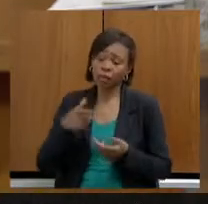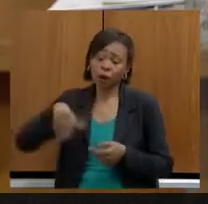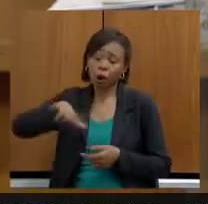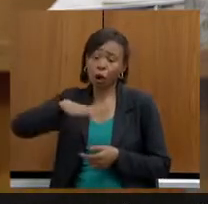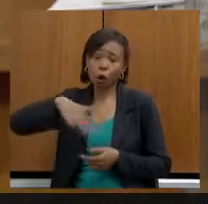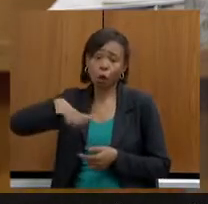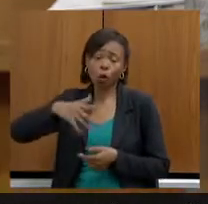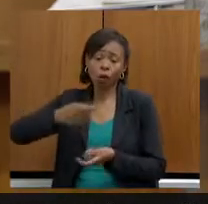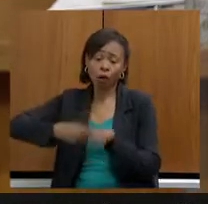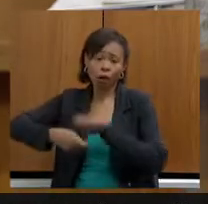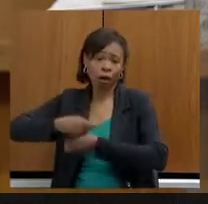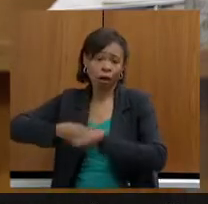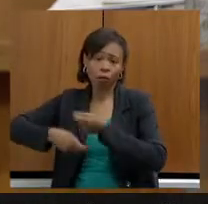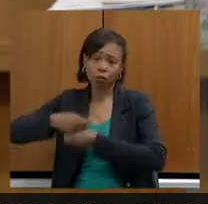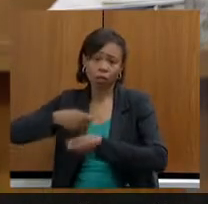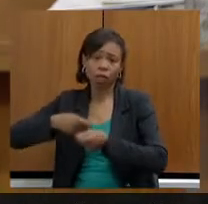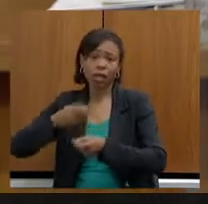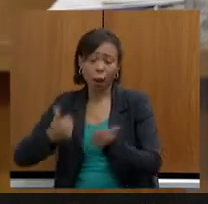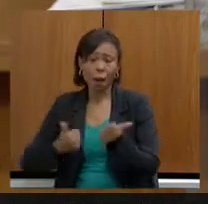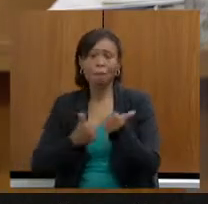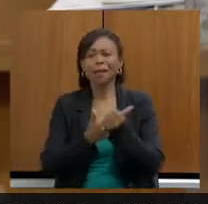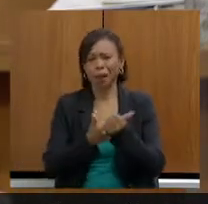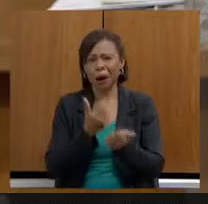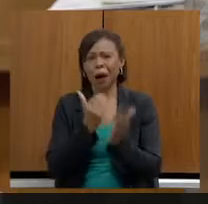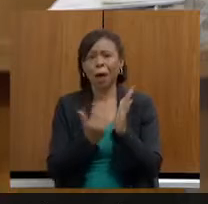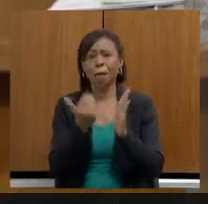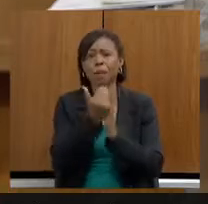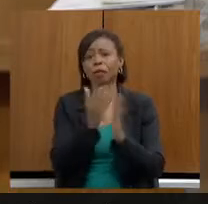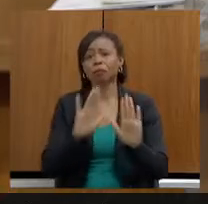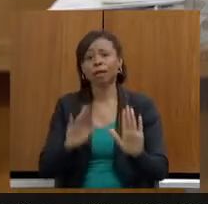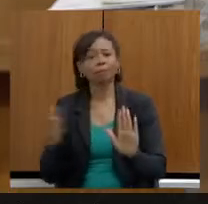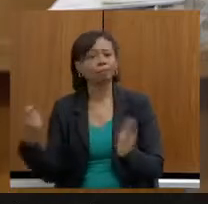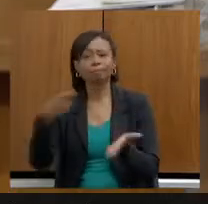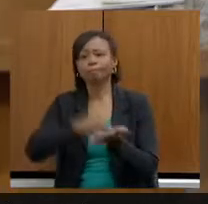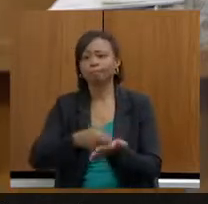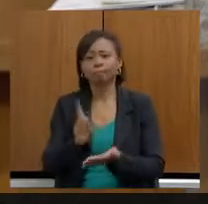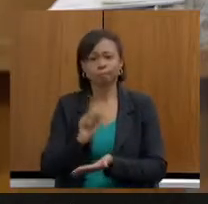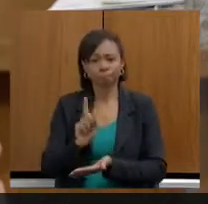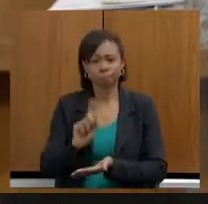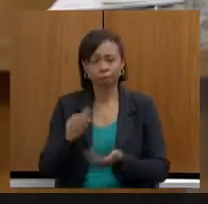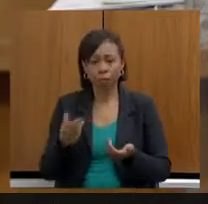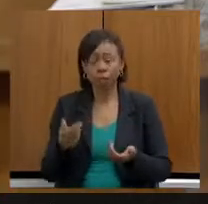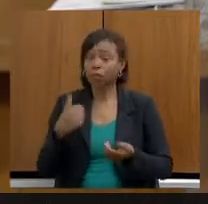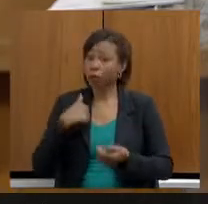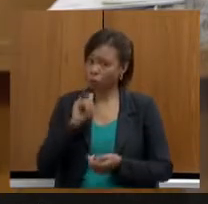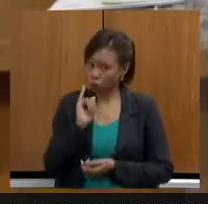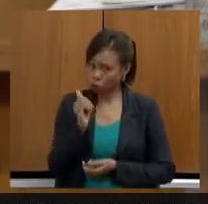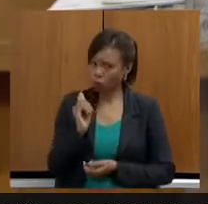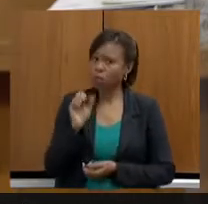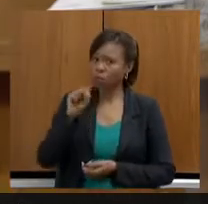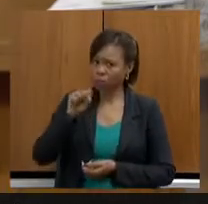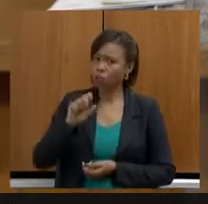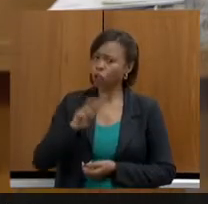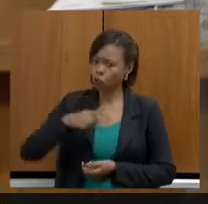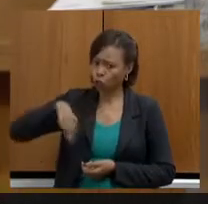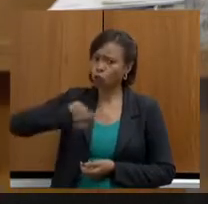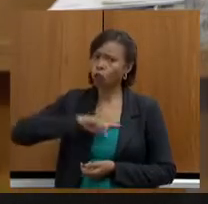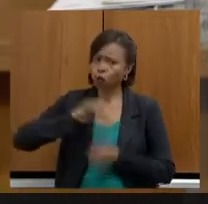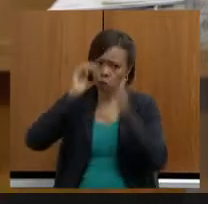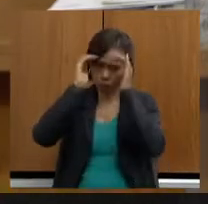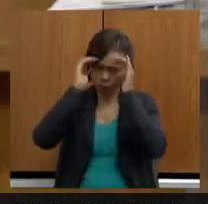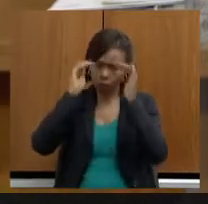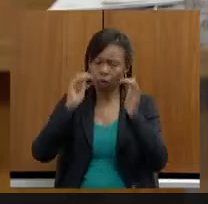que é apoiou Esse aumento não conseguiu Honrar Então estou lhe dizendo que sim cumpriremos o que é